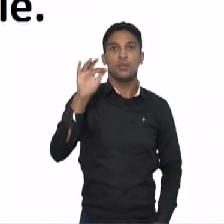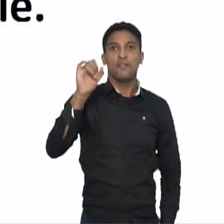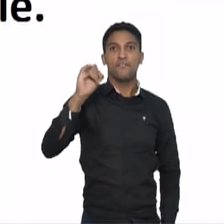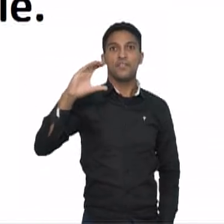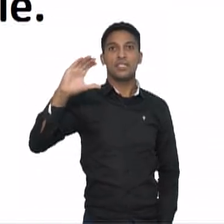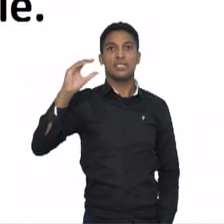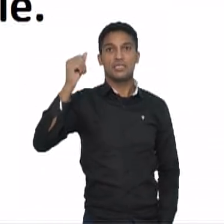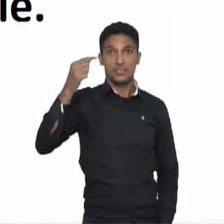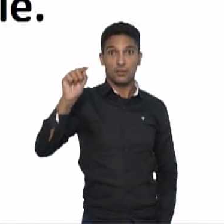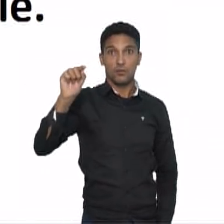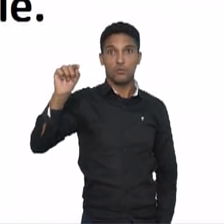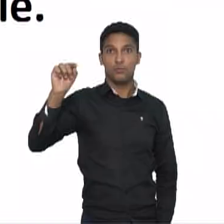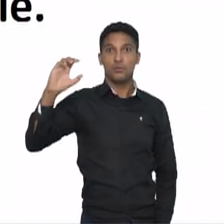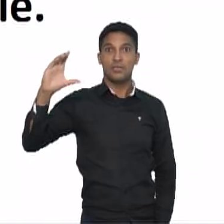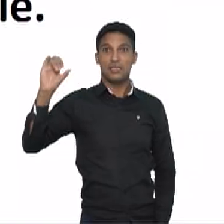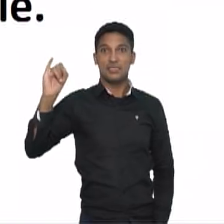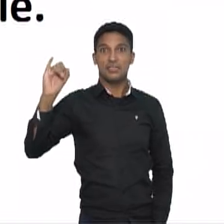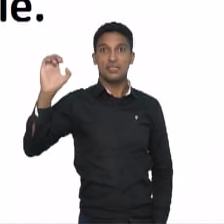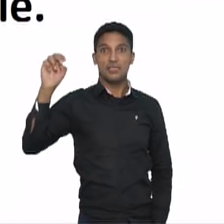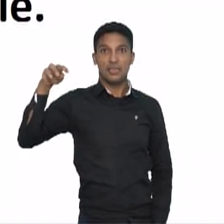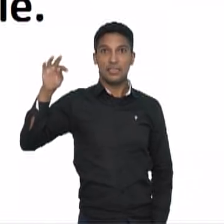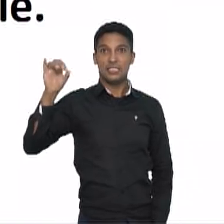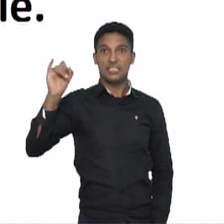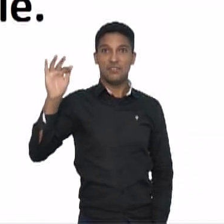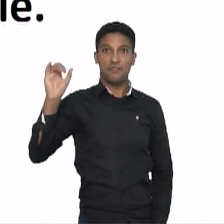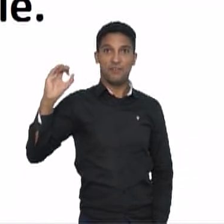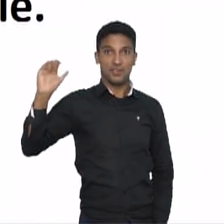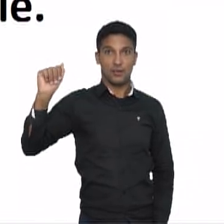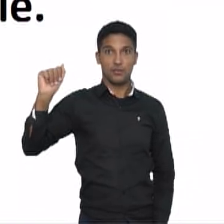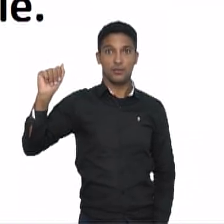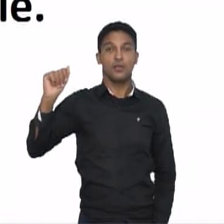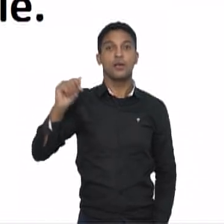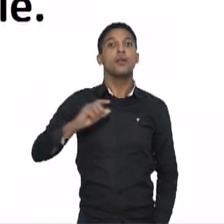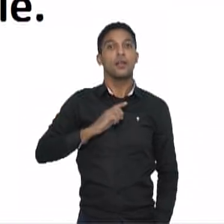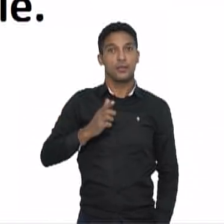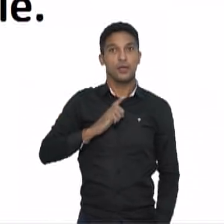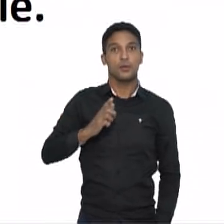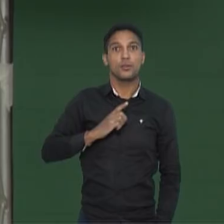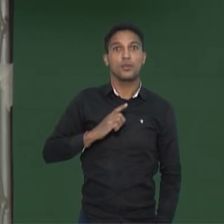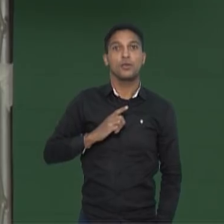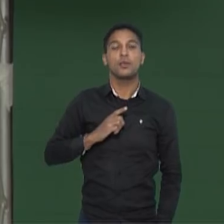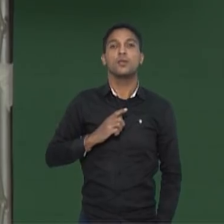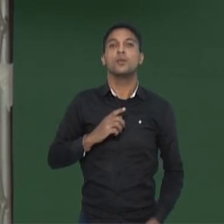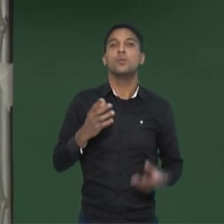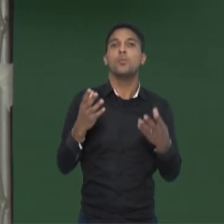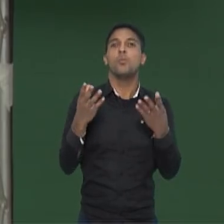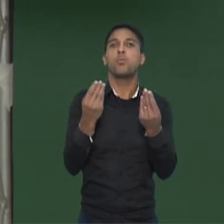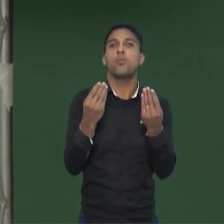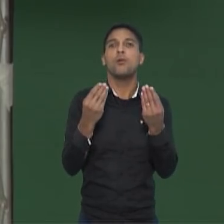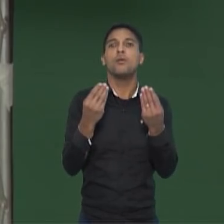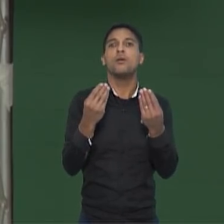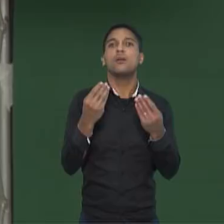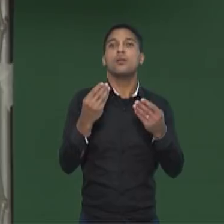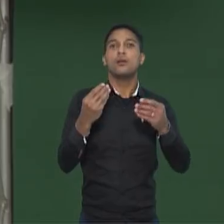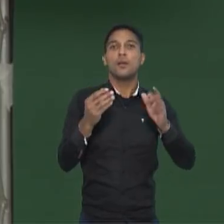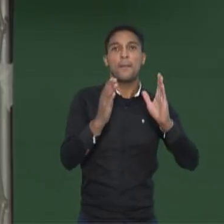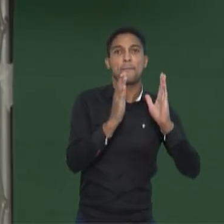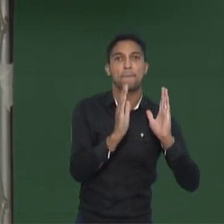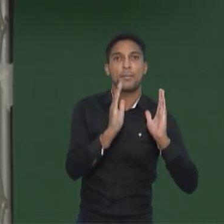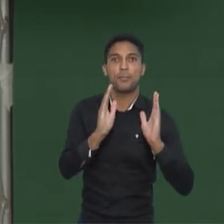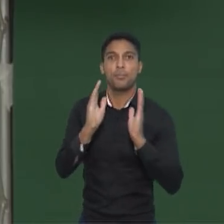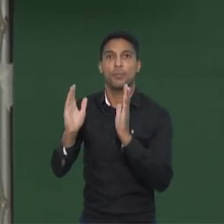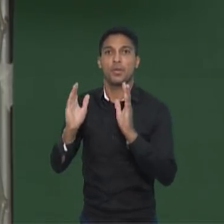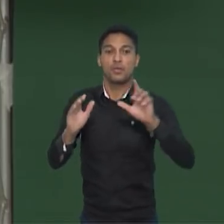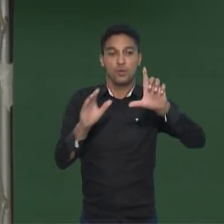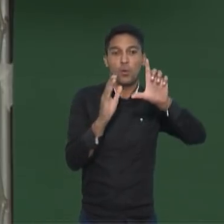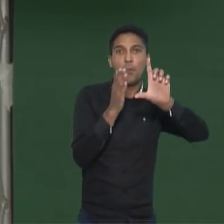Uma série se apresenta em episódios e temporadas, tem uma grande variedade de enredos também, não só